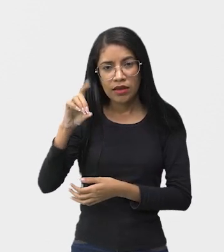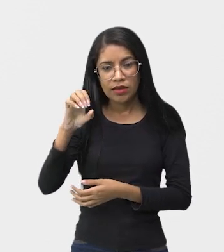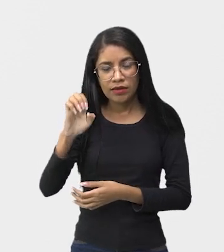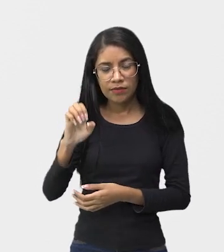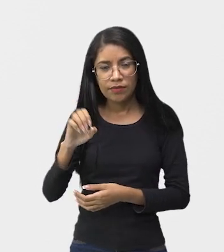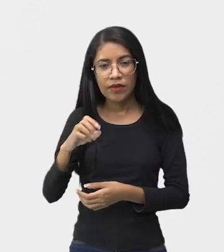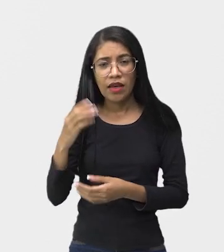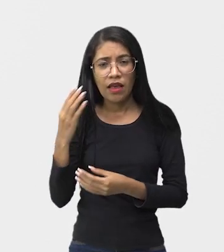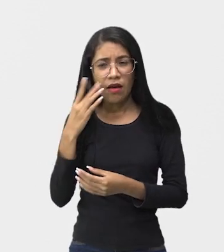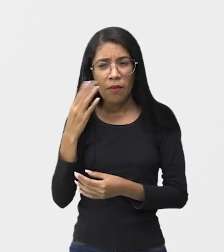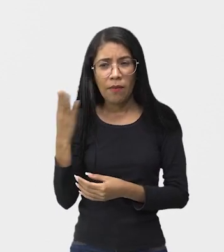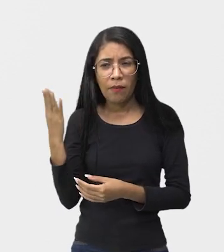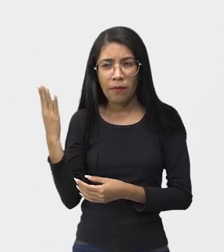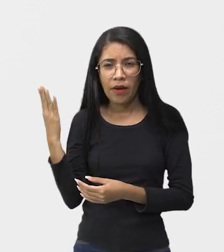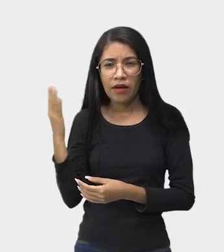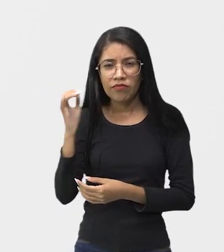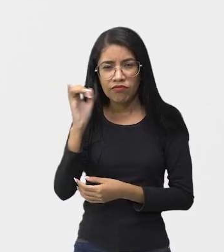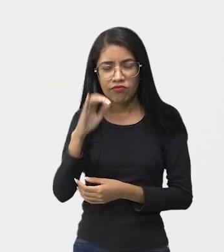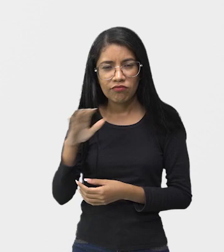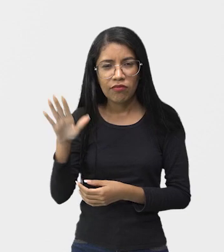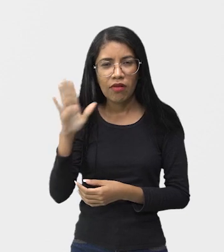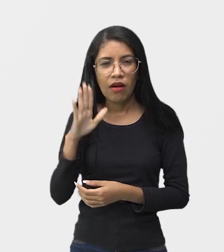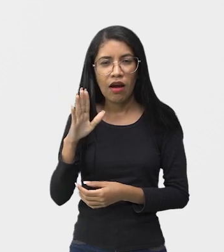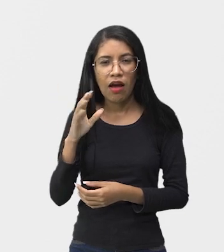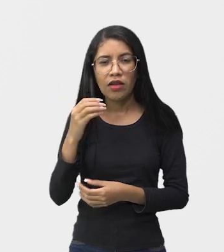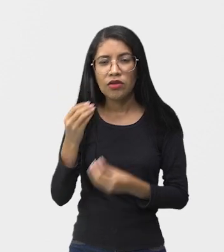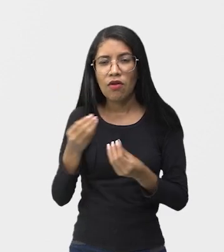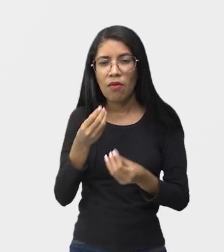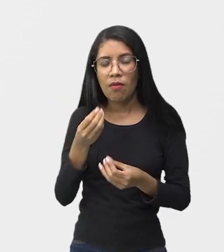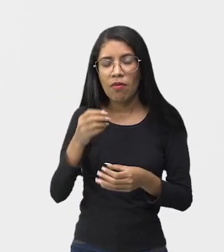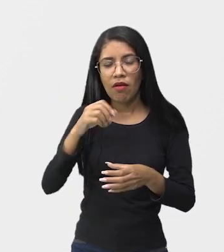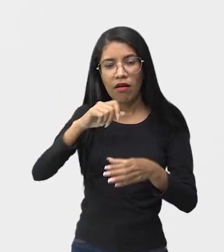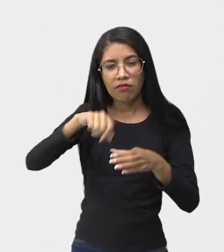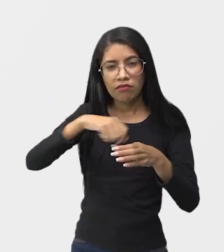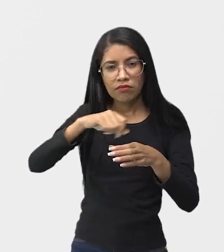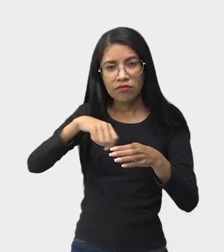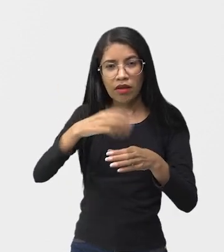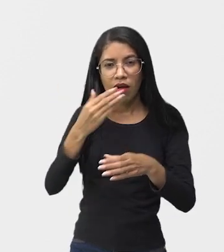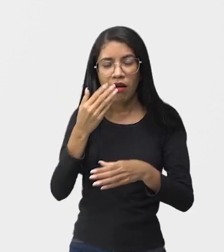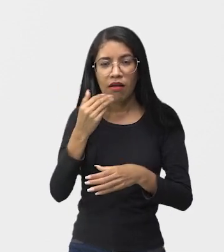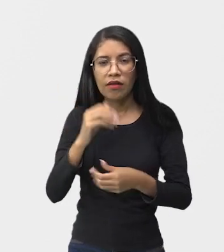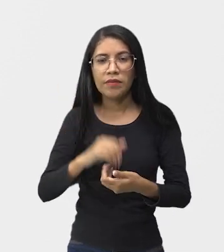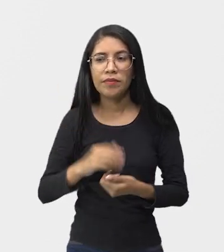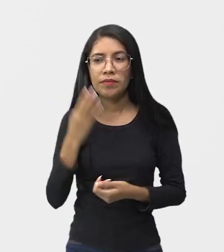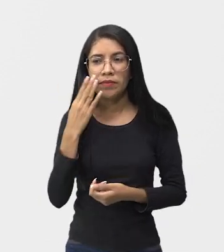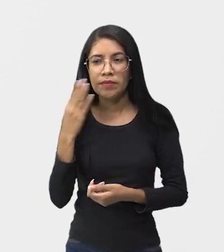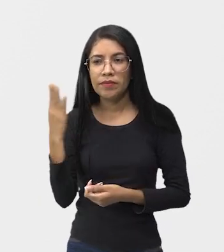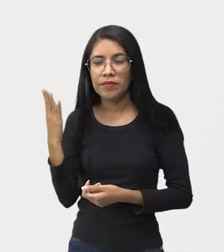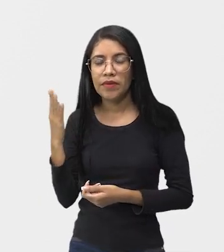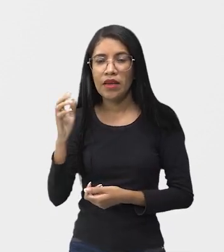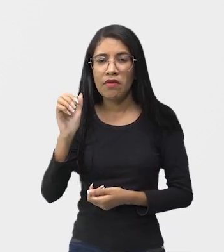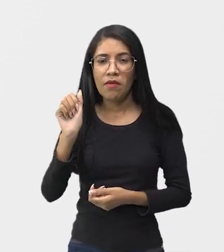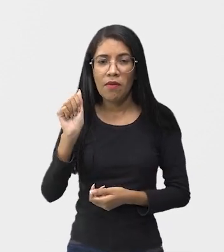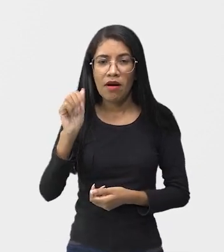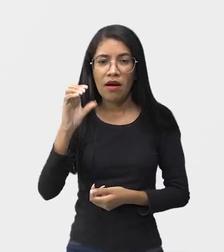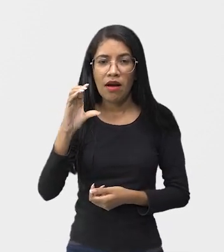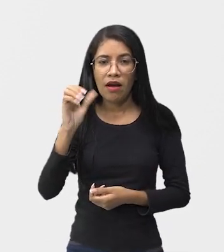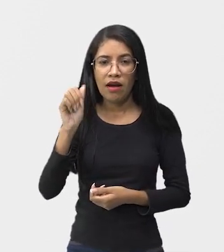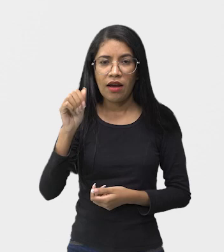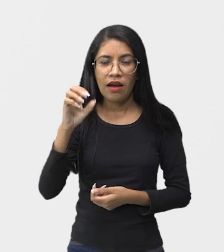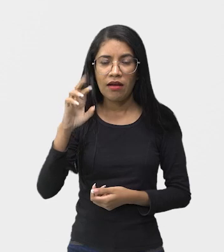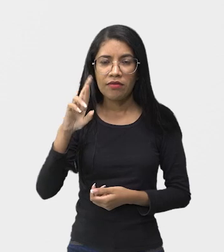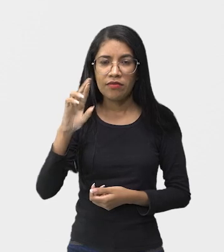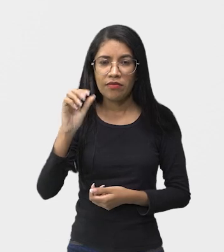para vocês aí algumas imagens dessa culinária, né? O acarajé, o curau